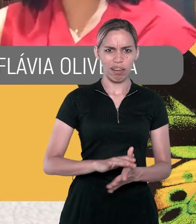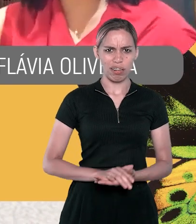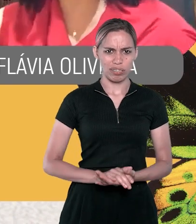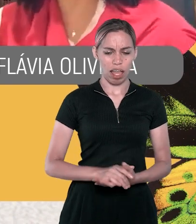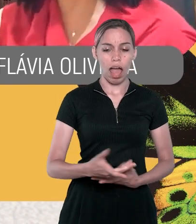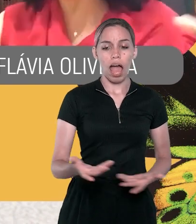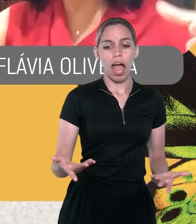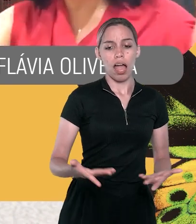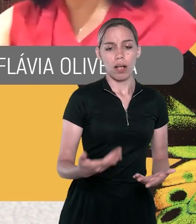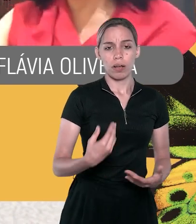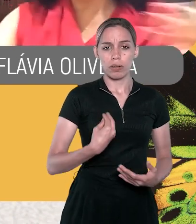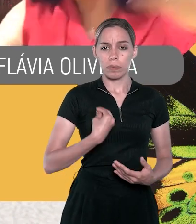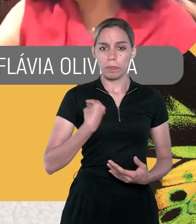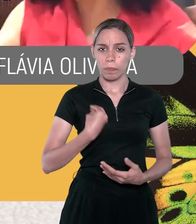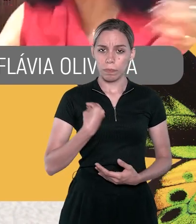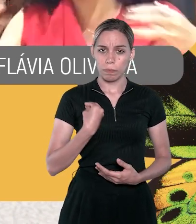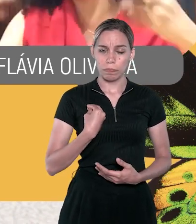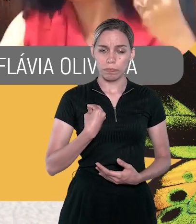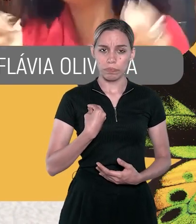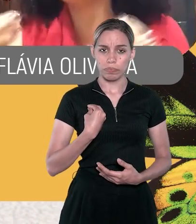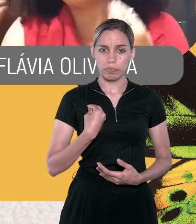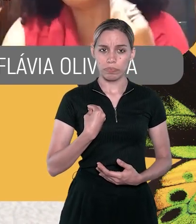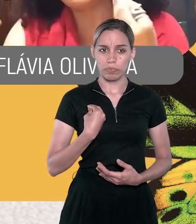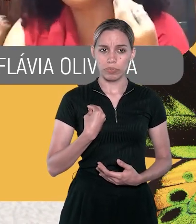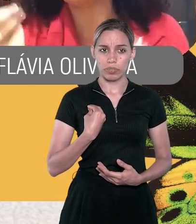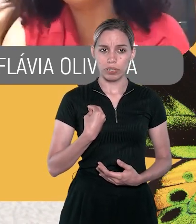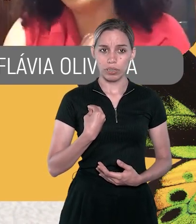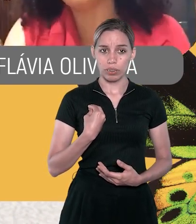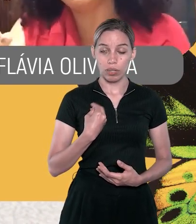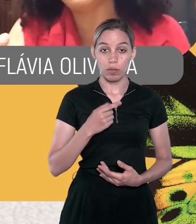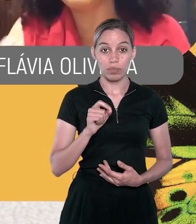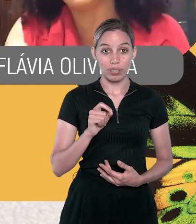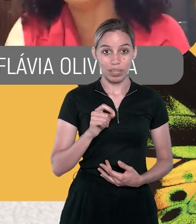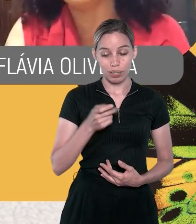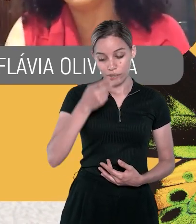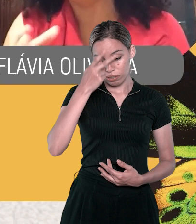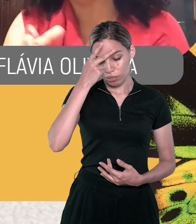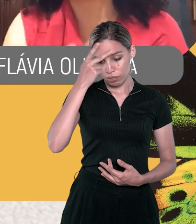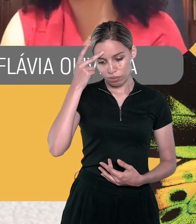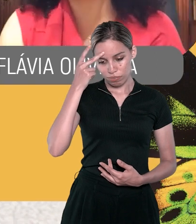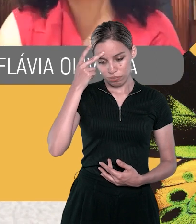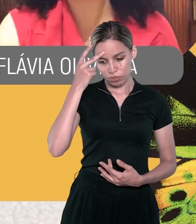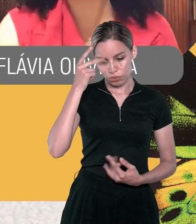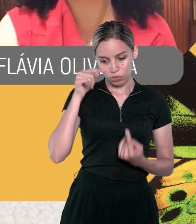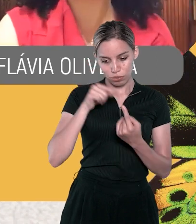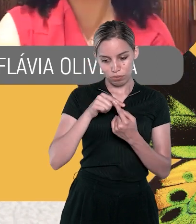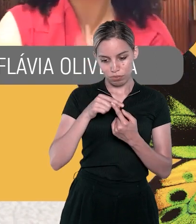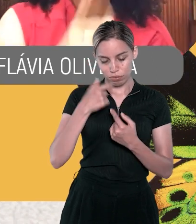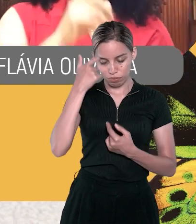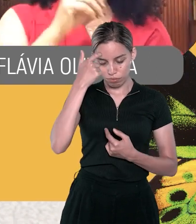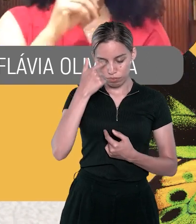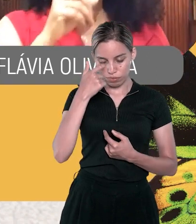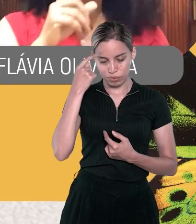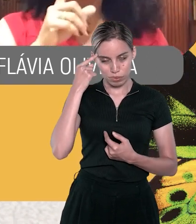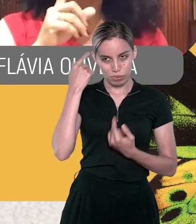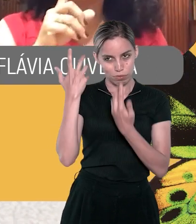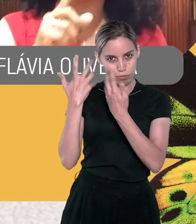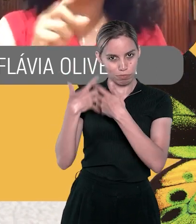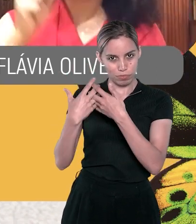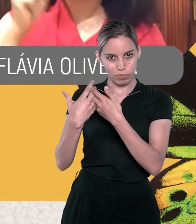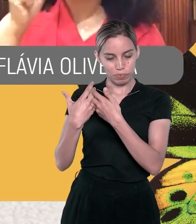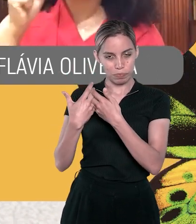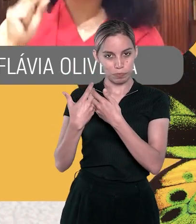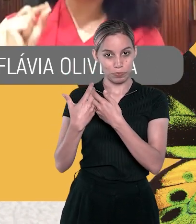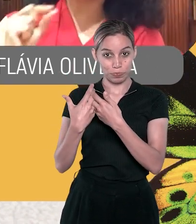Agora eu tenho que... Tem um momento, tem um dilema do confinamento, né? Naquele personagem. Mas